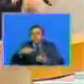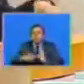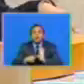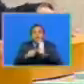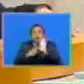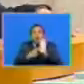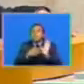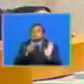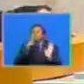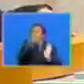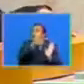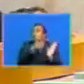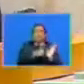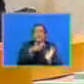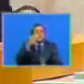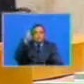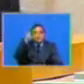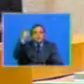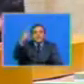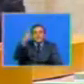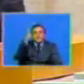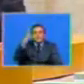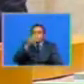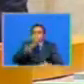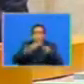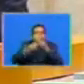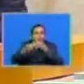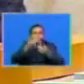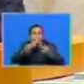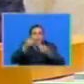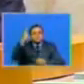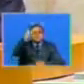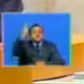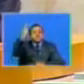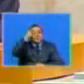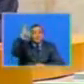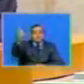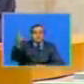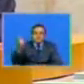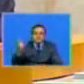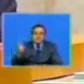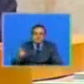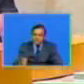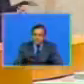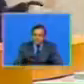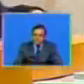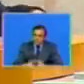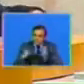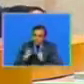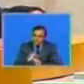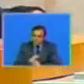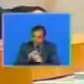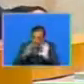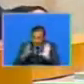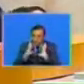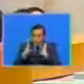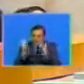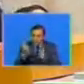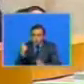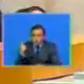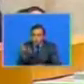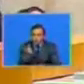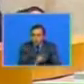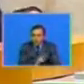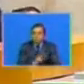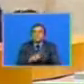impor a sua ideia. Mas é claro para todos nós que no parlamento